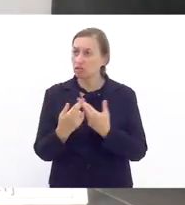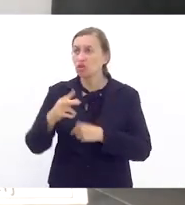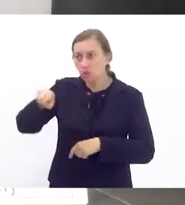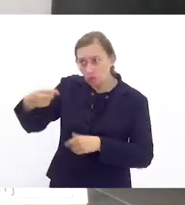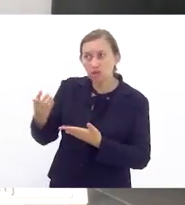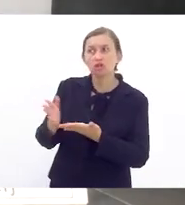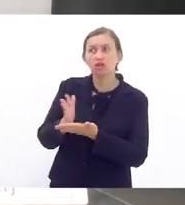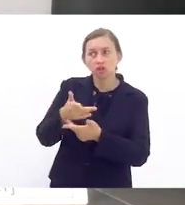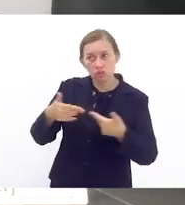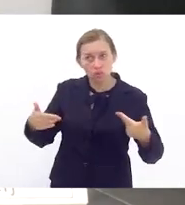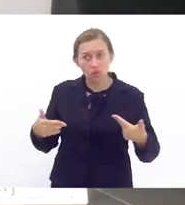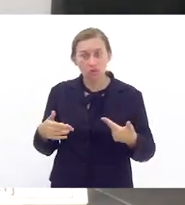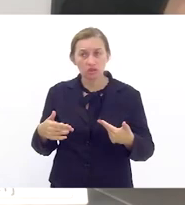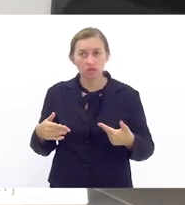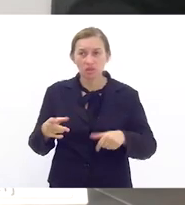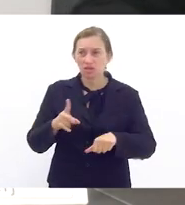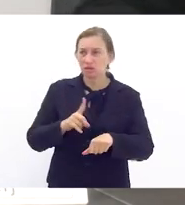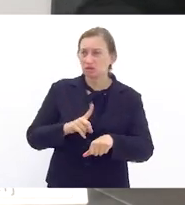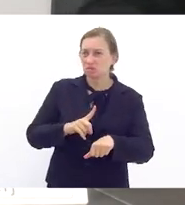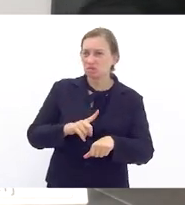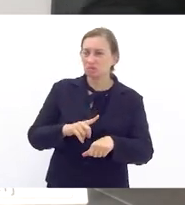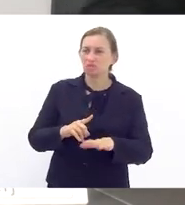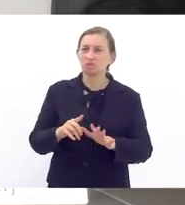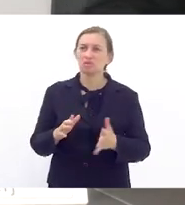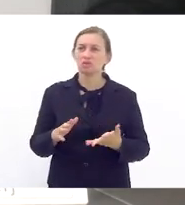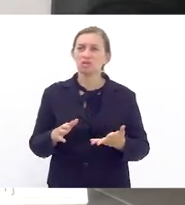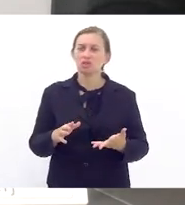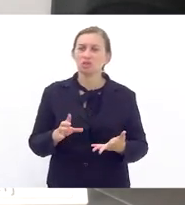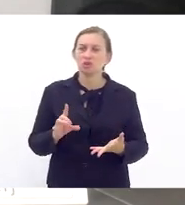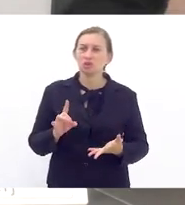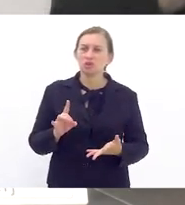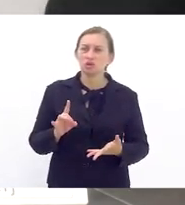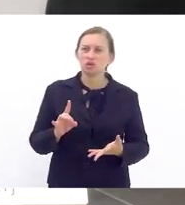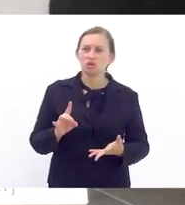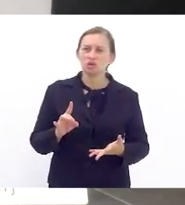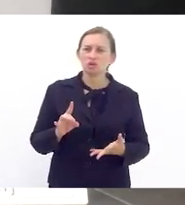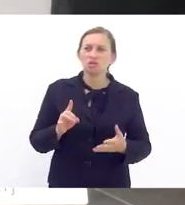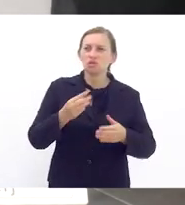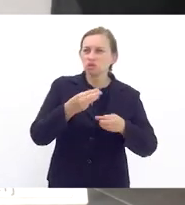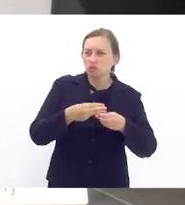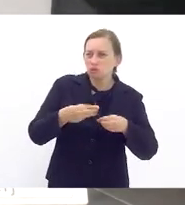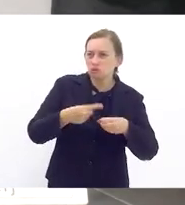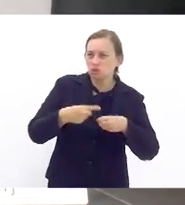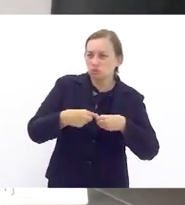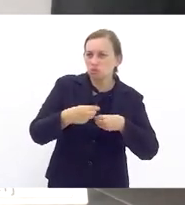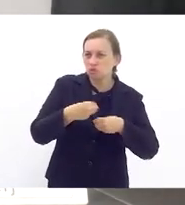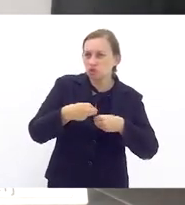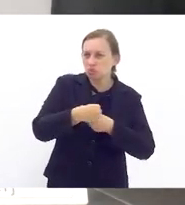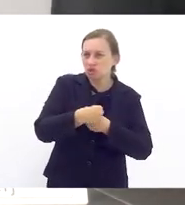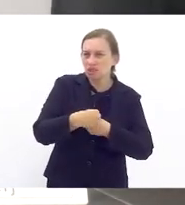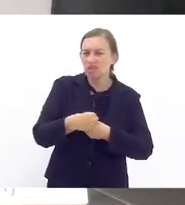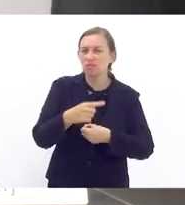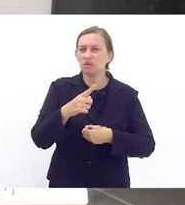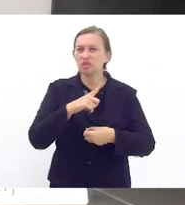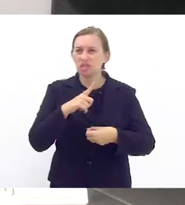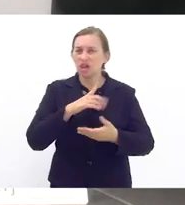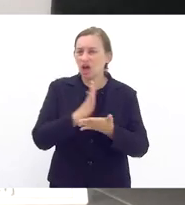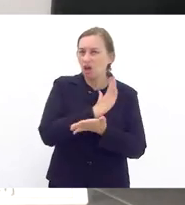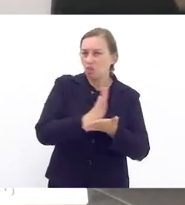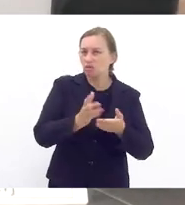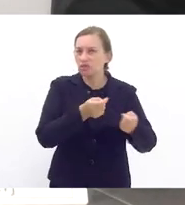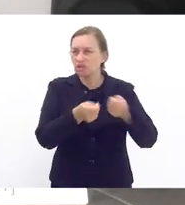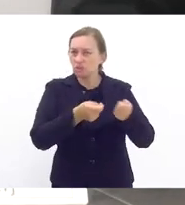coisas. Na época não tinha nem análise de água nas cidades. Eu só, dos municípios todos, eu encontrei 12 que faziam algum controle e alguns eram escritos à